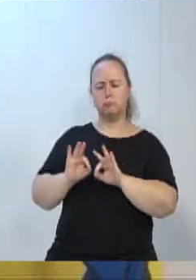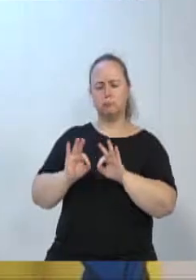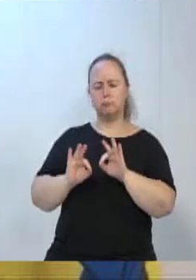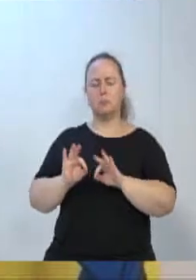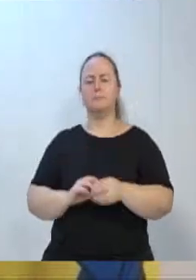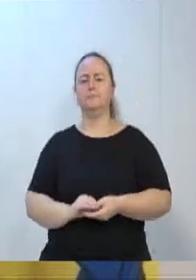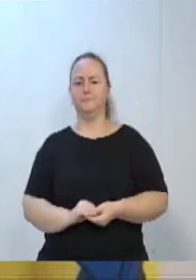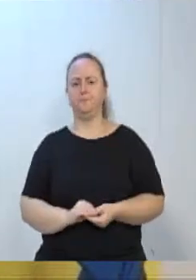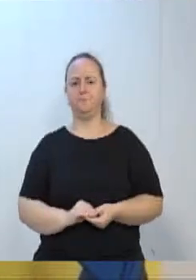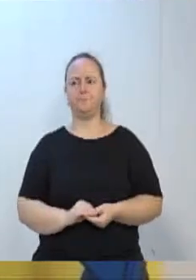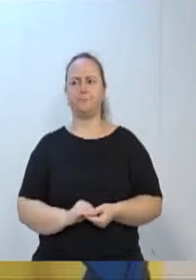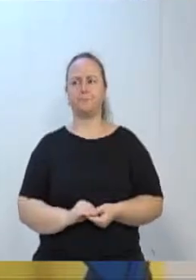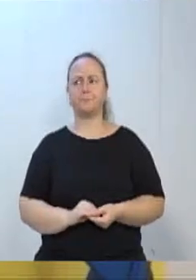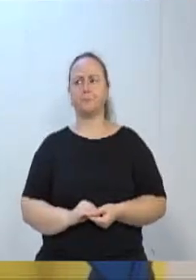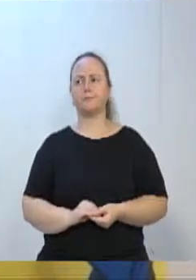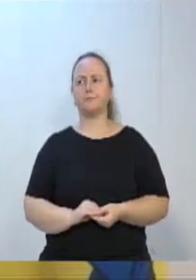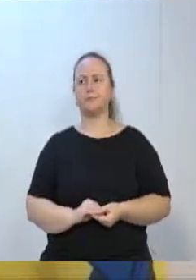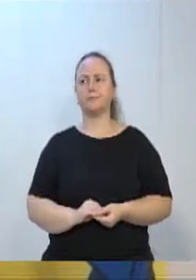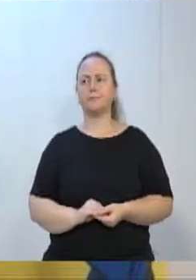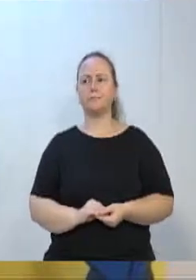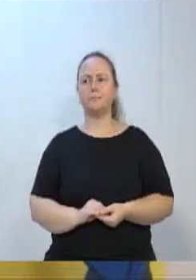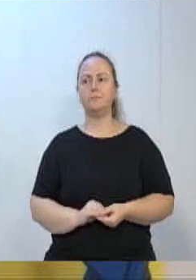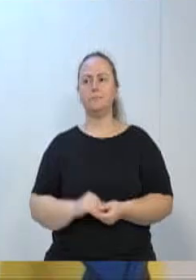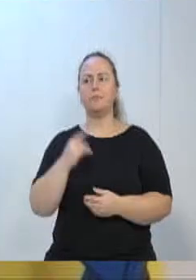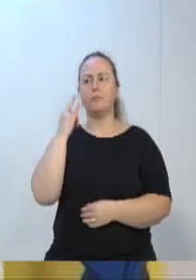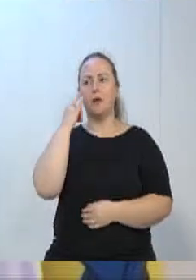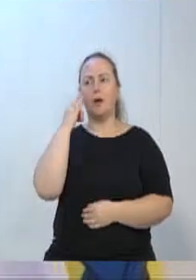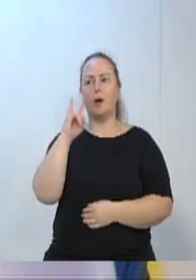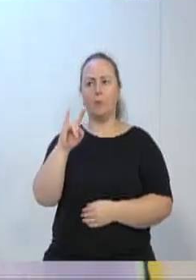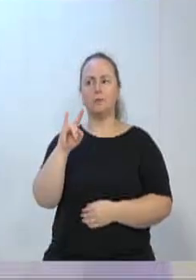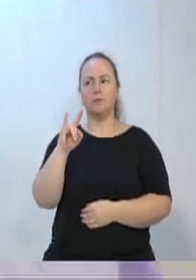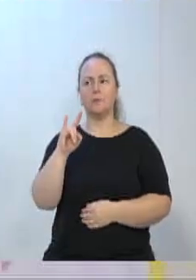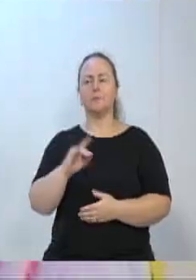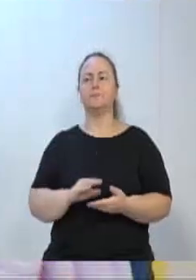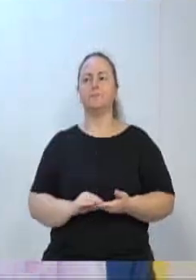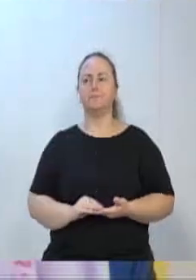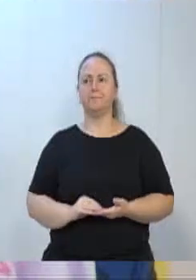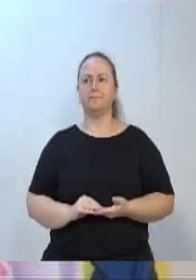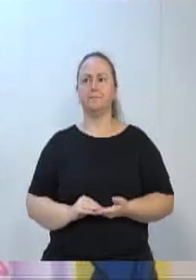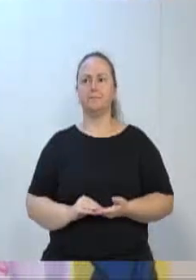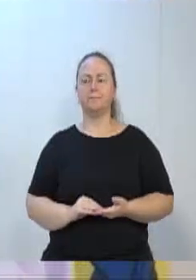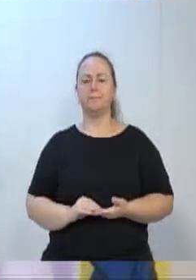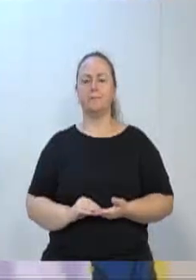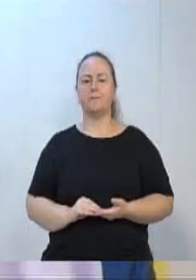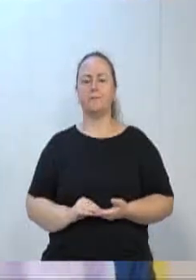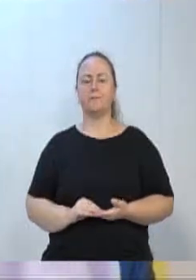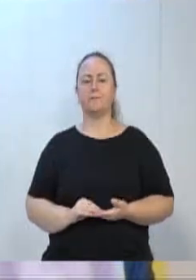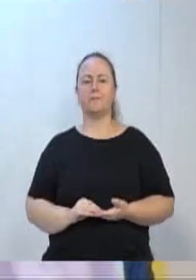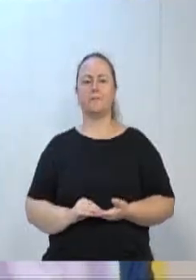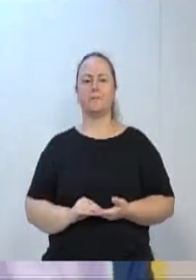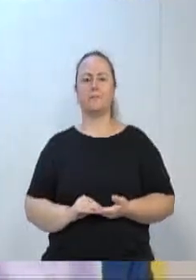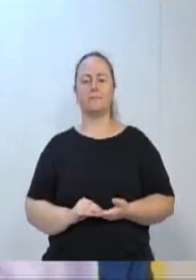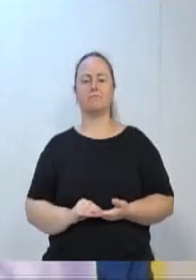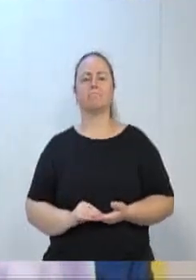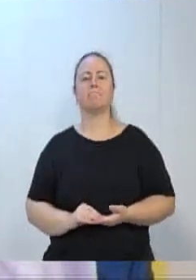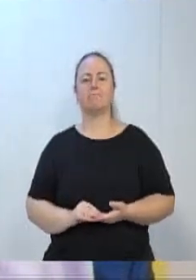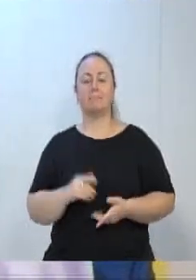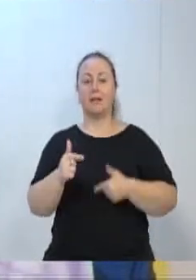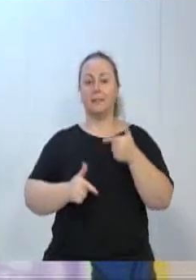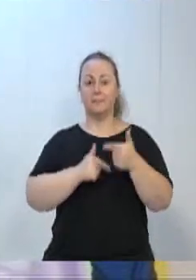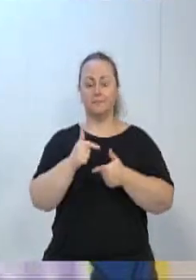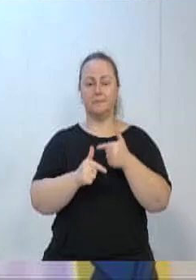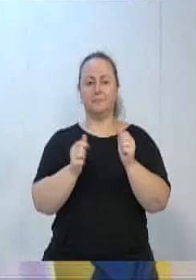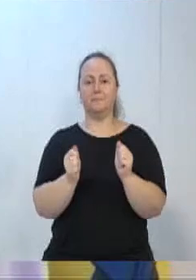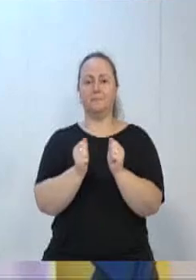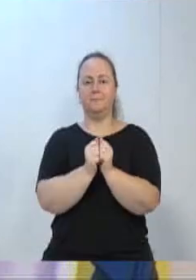E aproveitando, por último, não menos importante, quero aqui prestar conta de algum trabalho que a gente fez junto com as mulheres